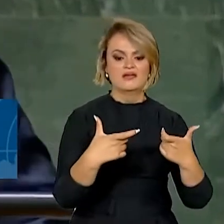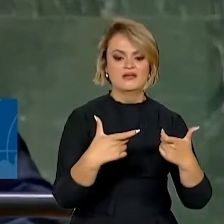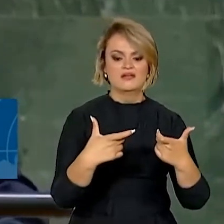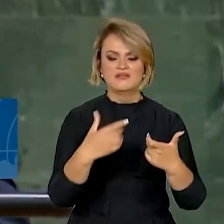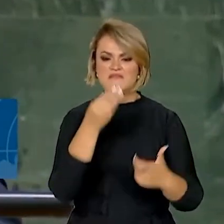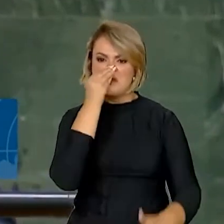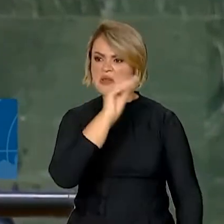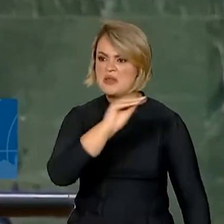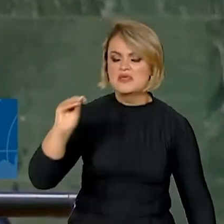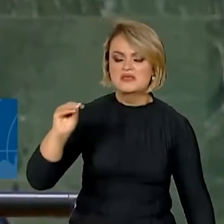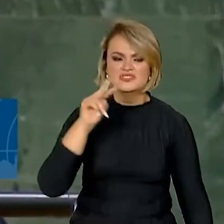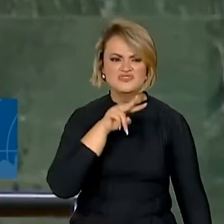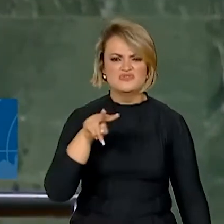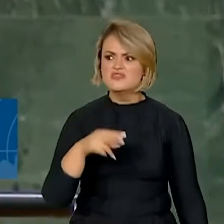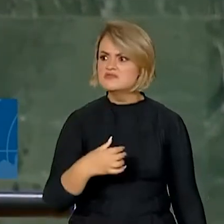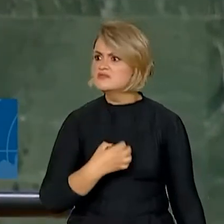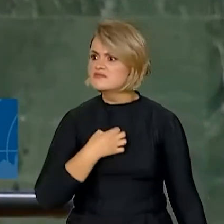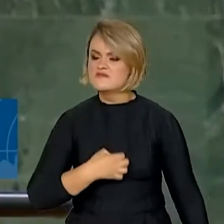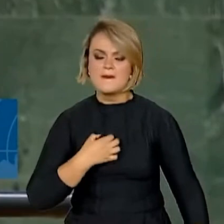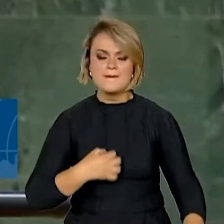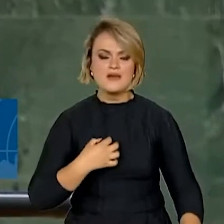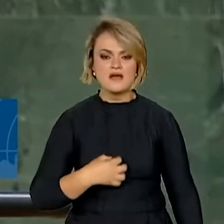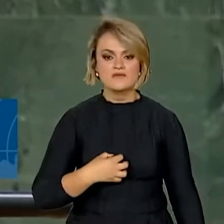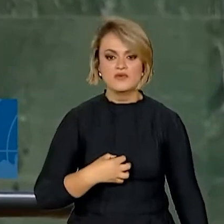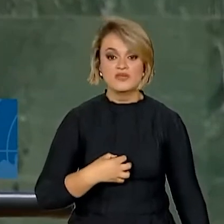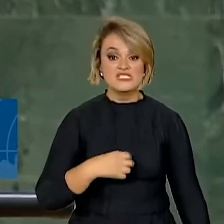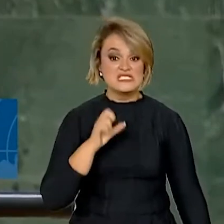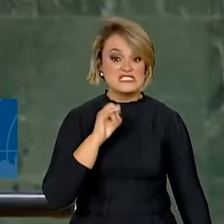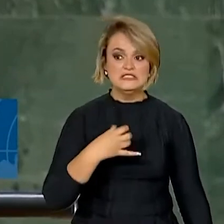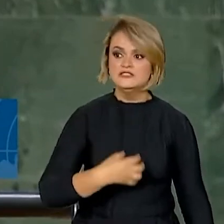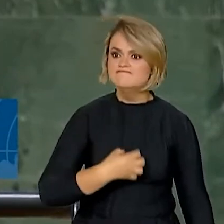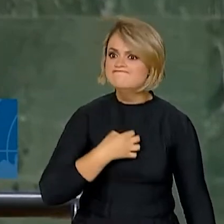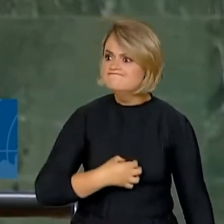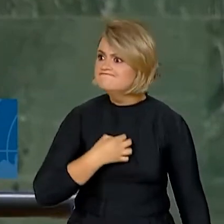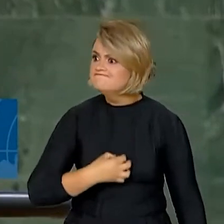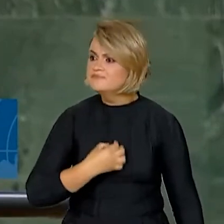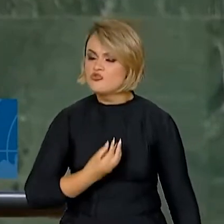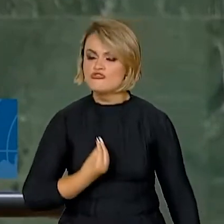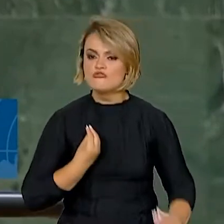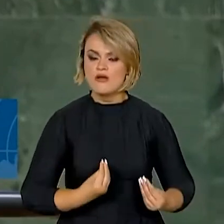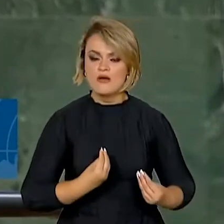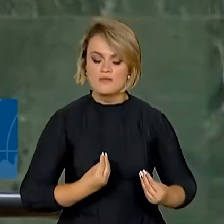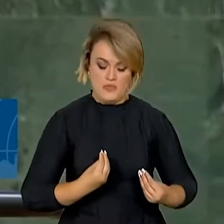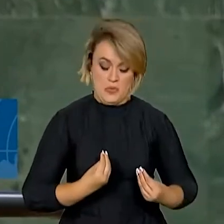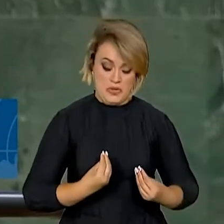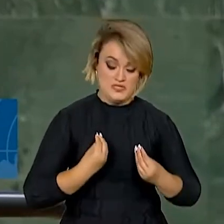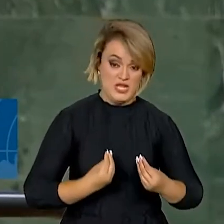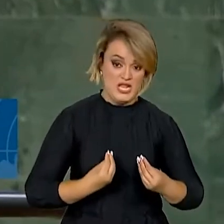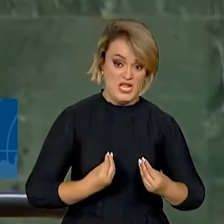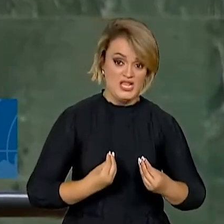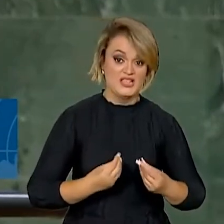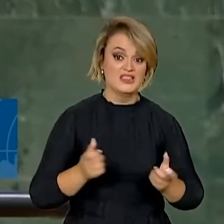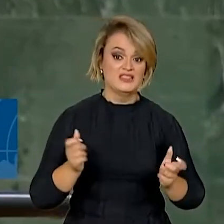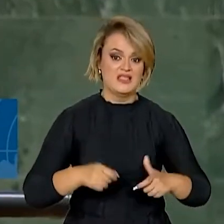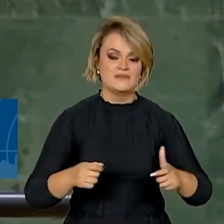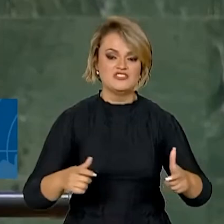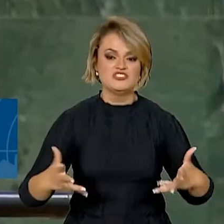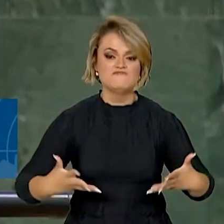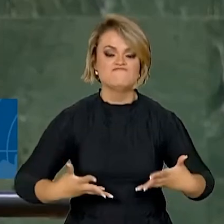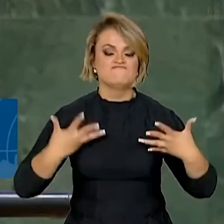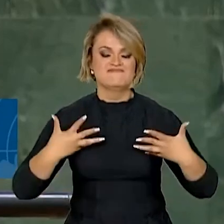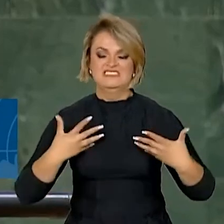desrespeito ao ser humano. Somente movidos pela força da indignação, poderemos agir com vontade